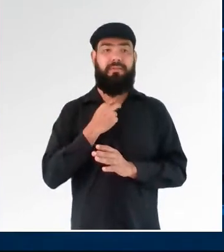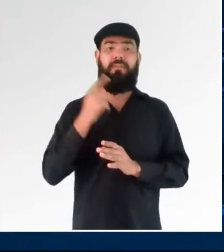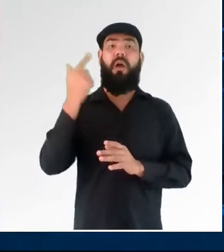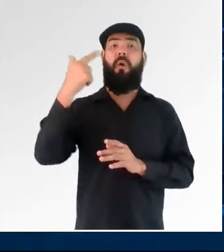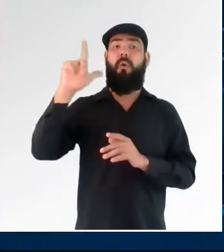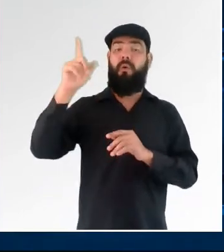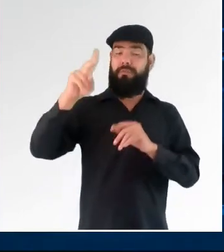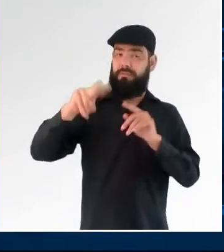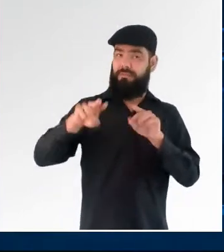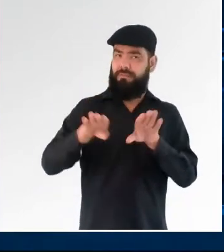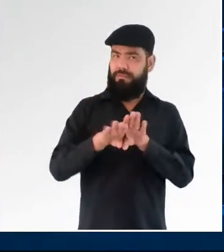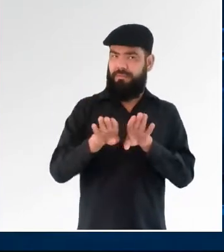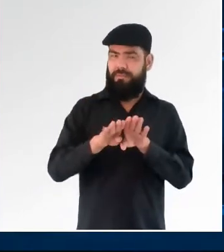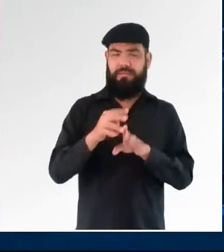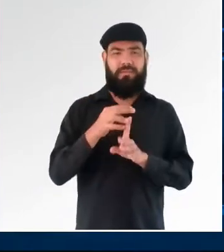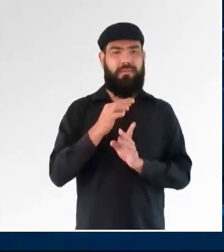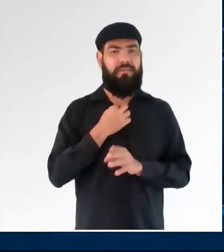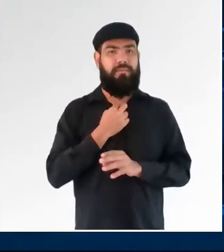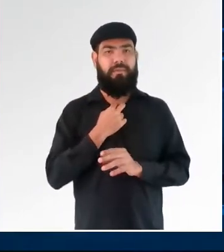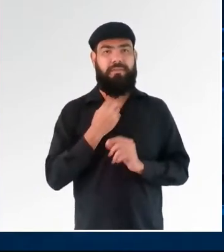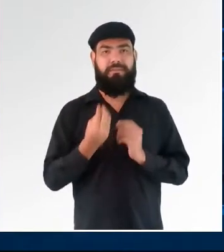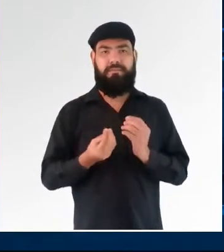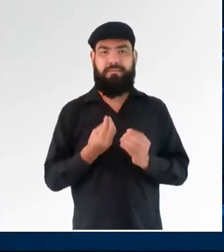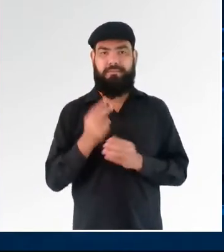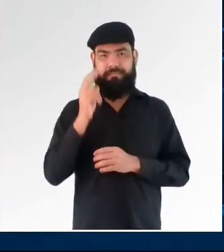vamos utilizar olha só.